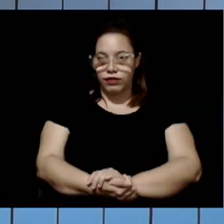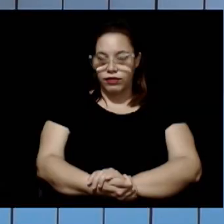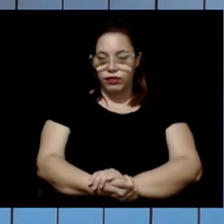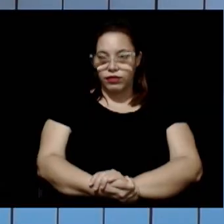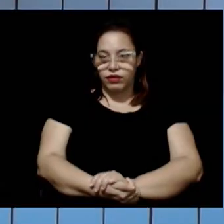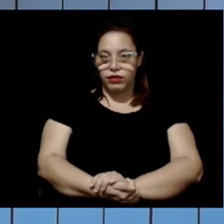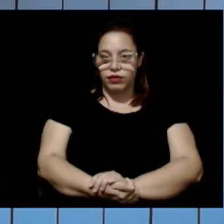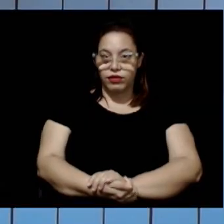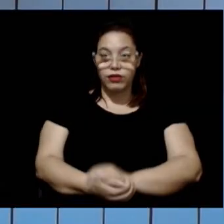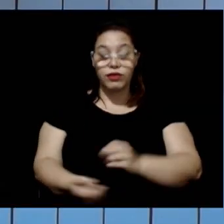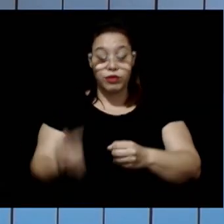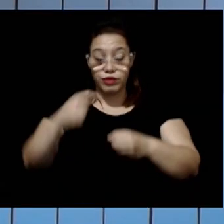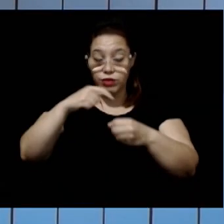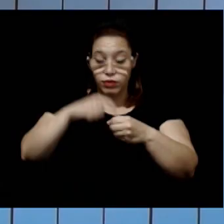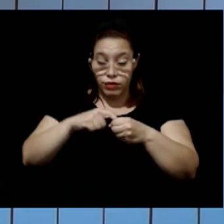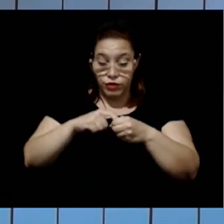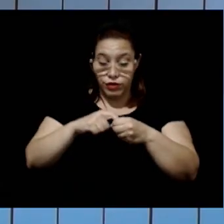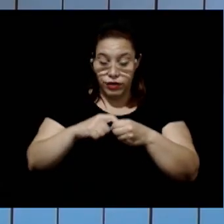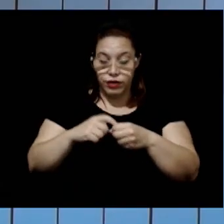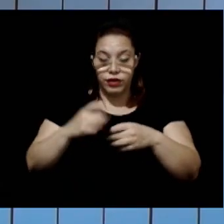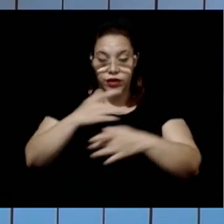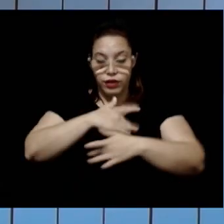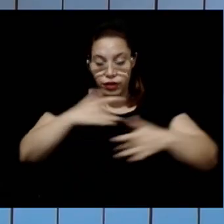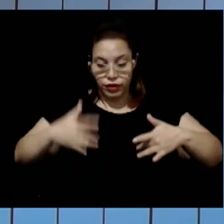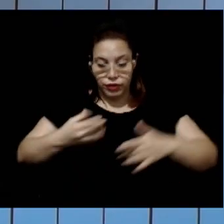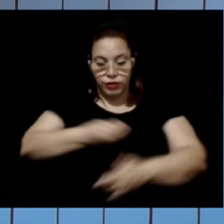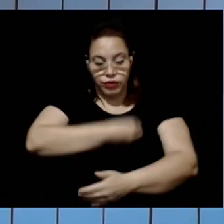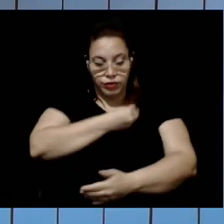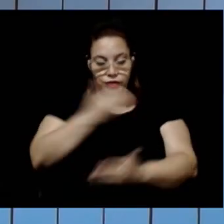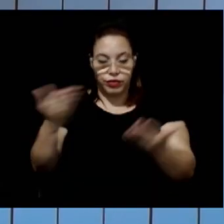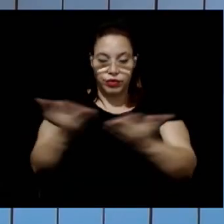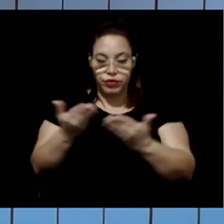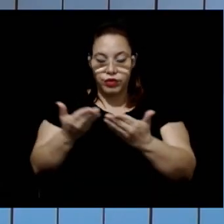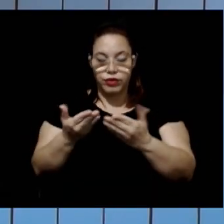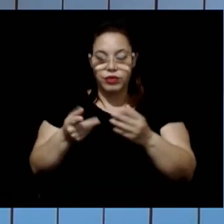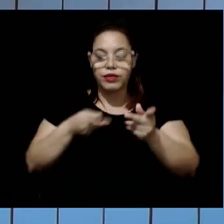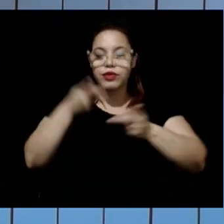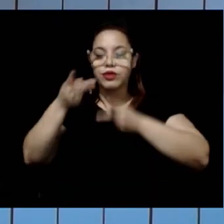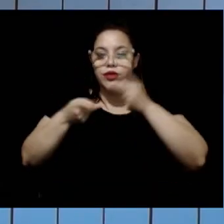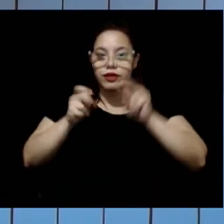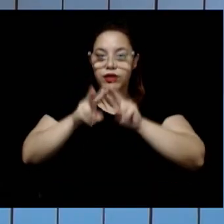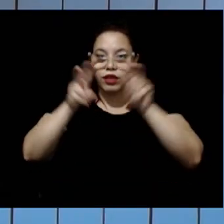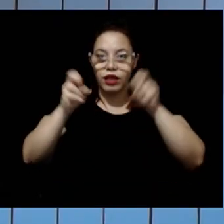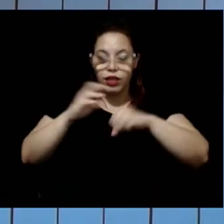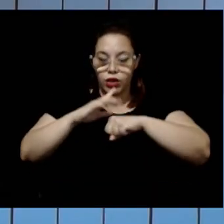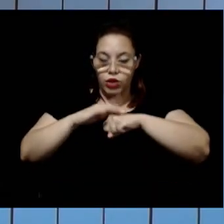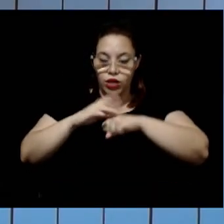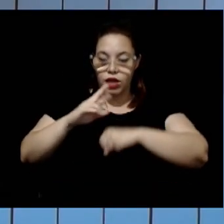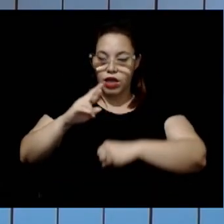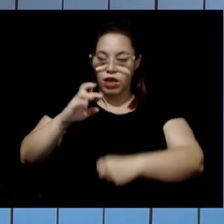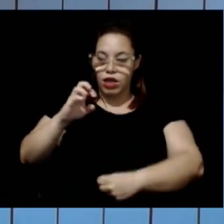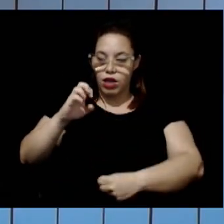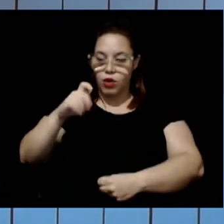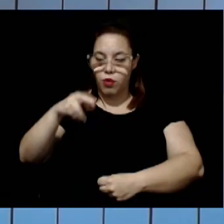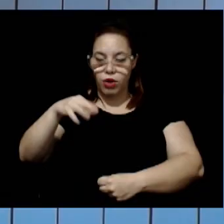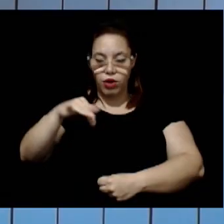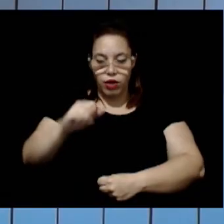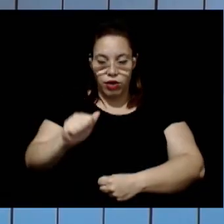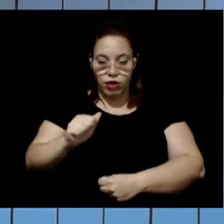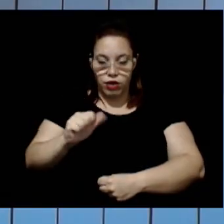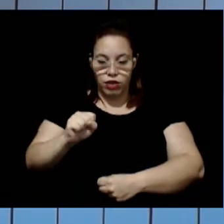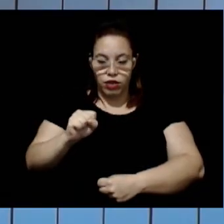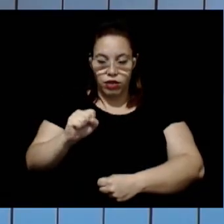Estamos de volta com o Saúde é Vida e hoje falando sobre doenças reumáticas com o reumatologista